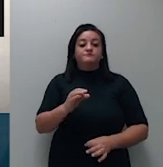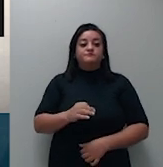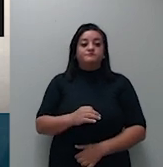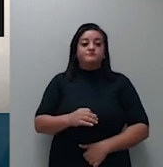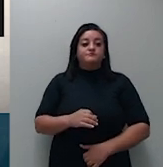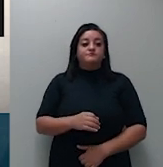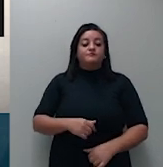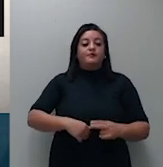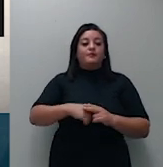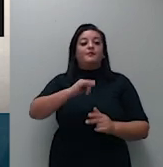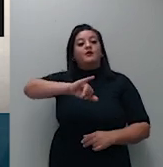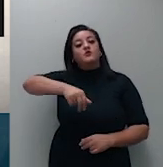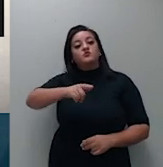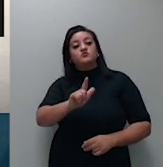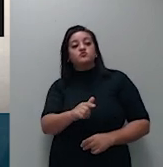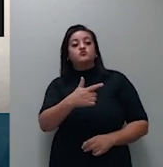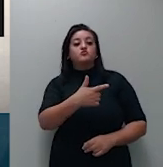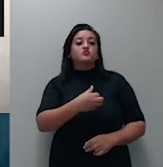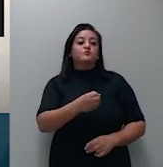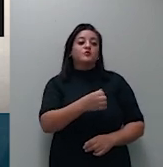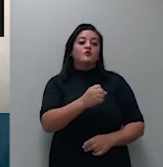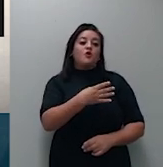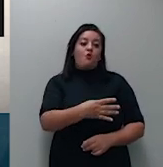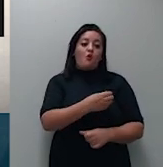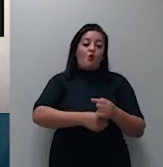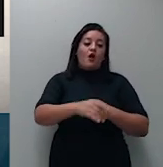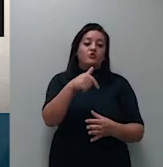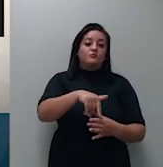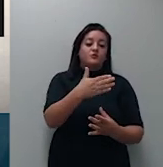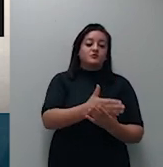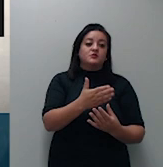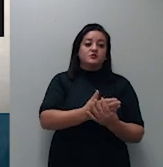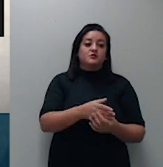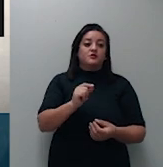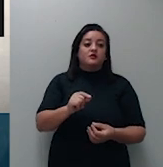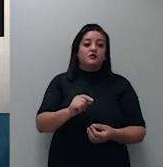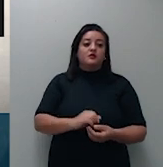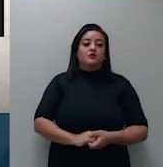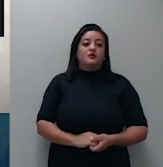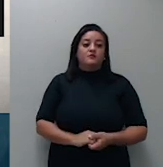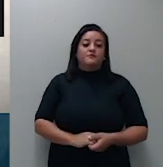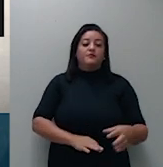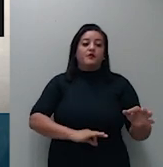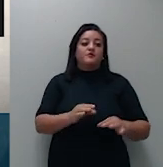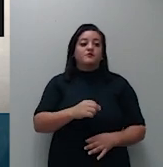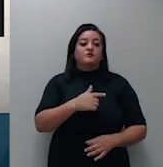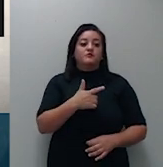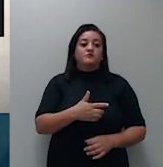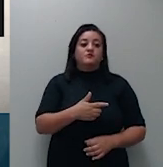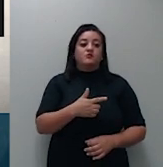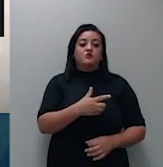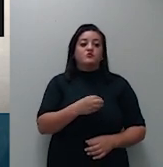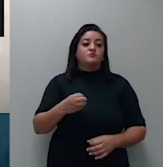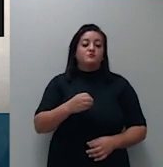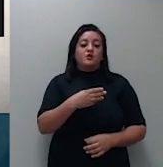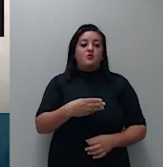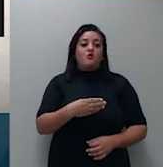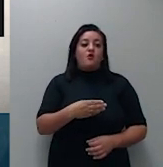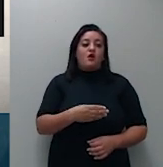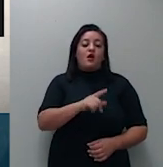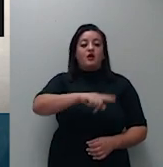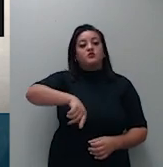ajuizou em Julho de 2004 a presente ação revisão 2004